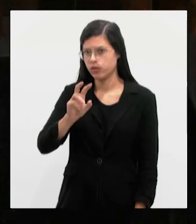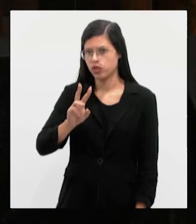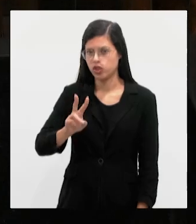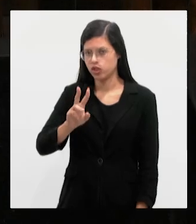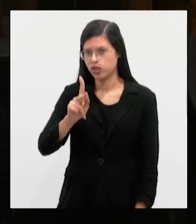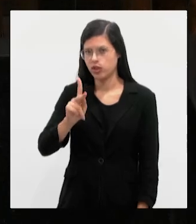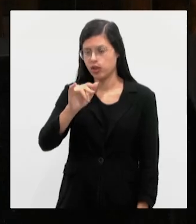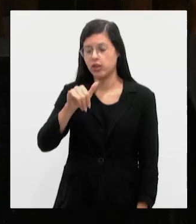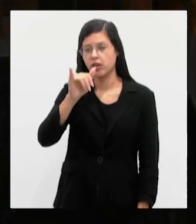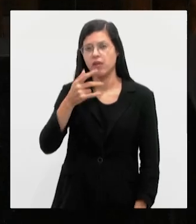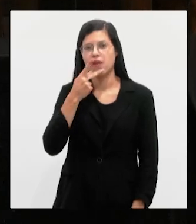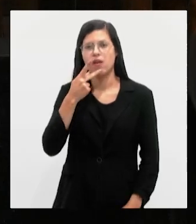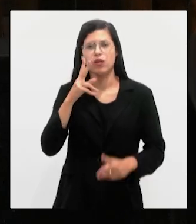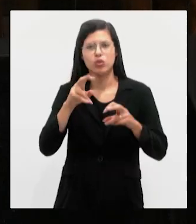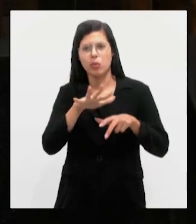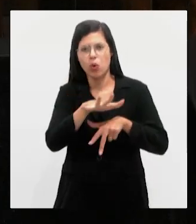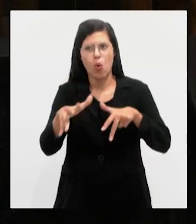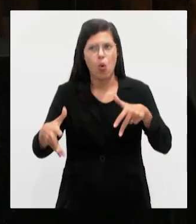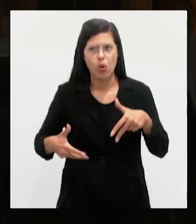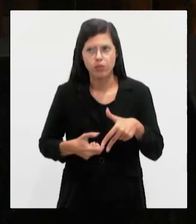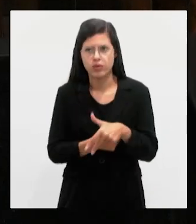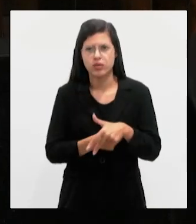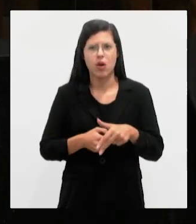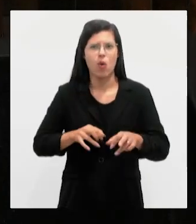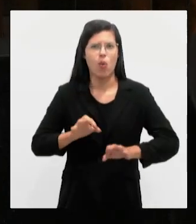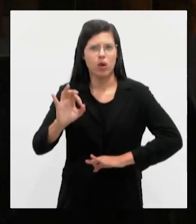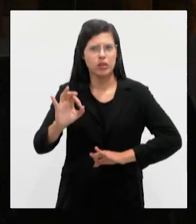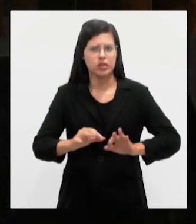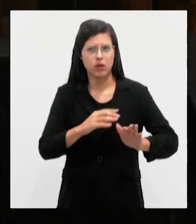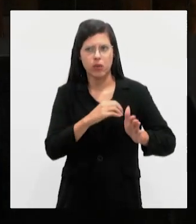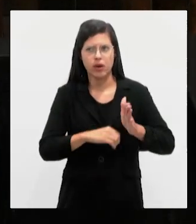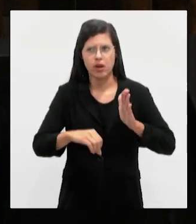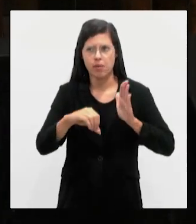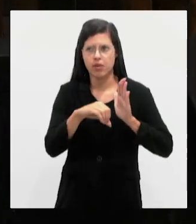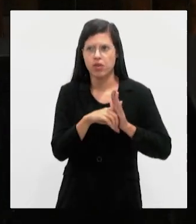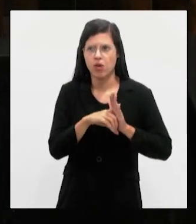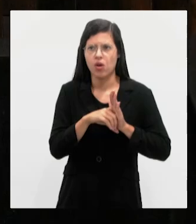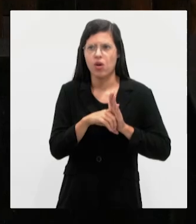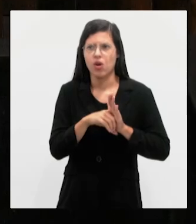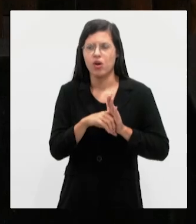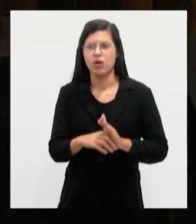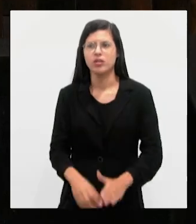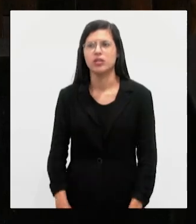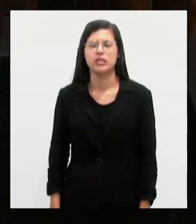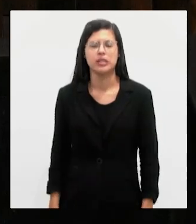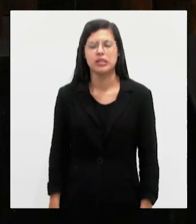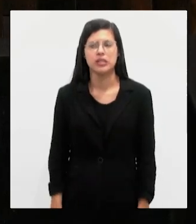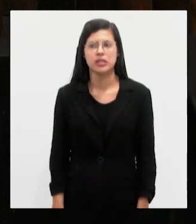Corrupção ativa, corrupção passiva, organização criminosa. Eles percorrem o Código Penal. Eles